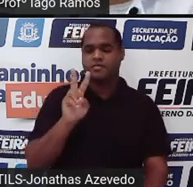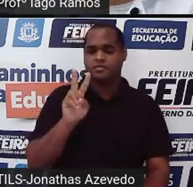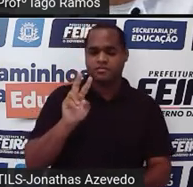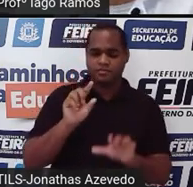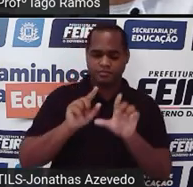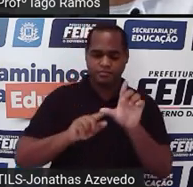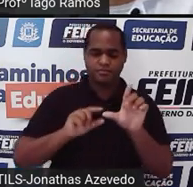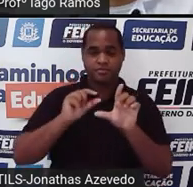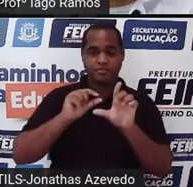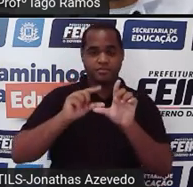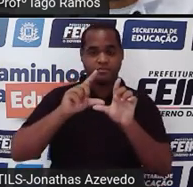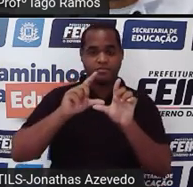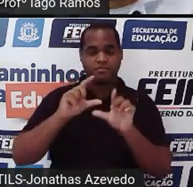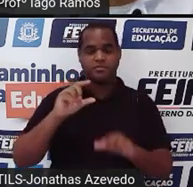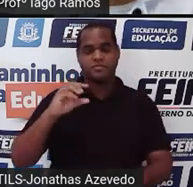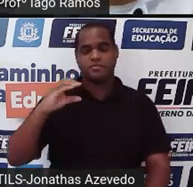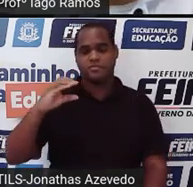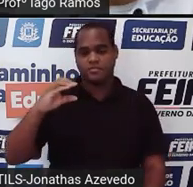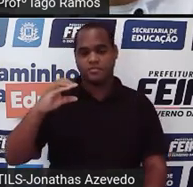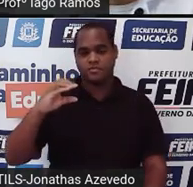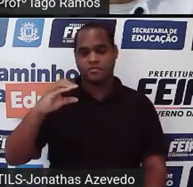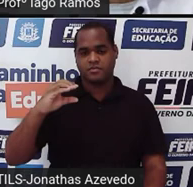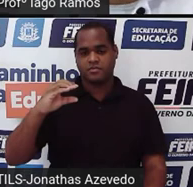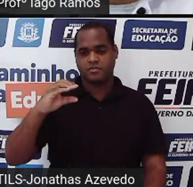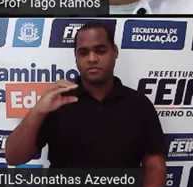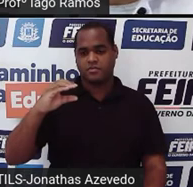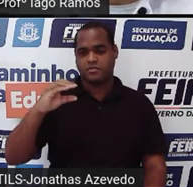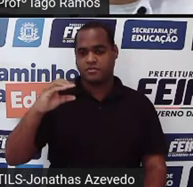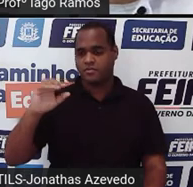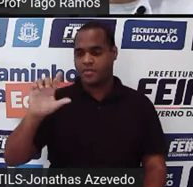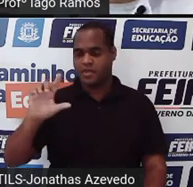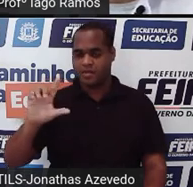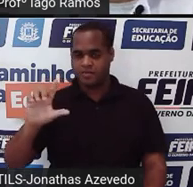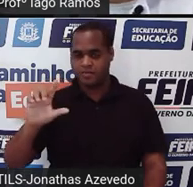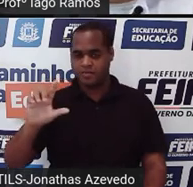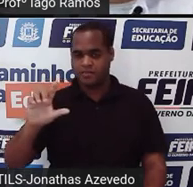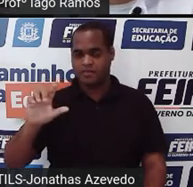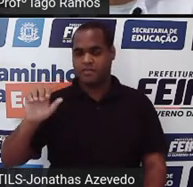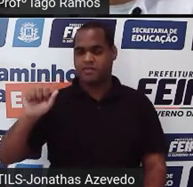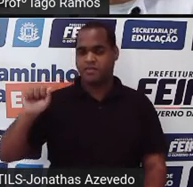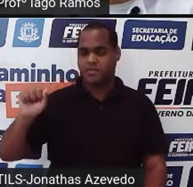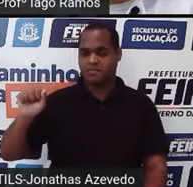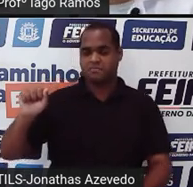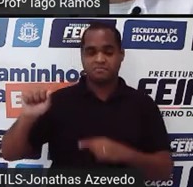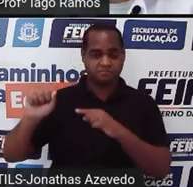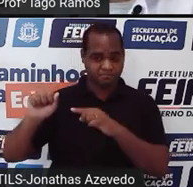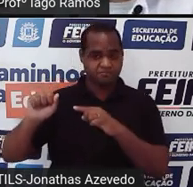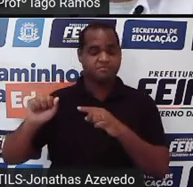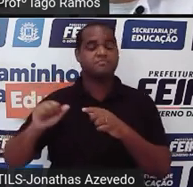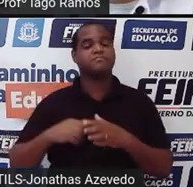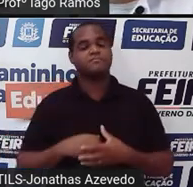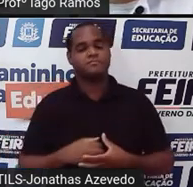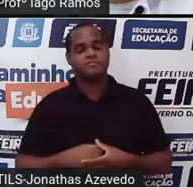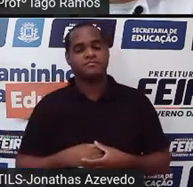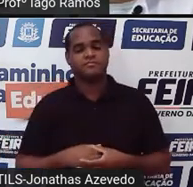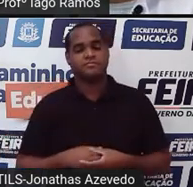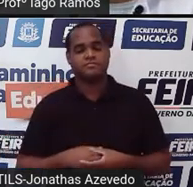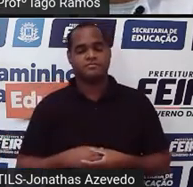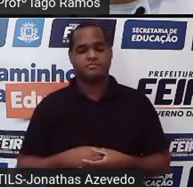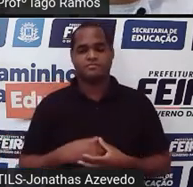maiúsculo significa volume os e comprimento ou l largura e o ar altura